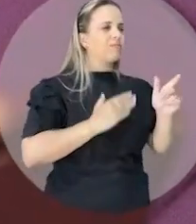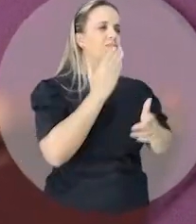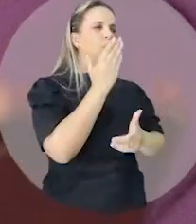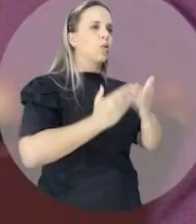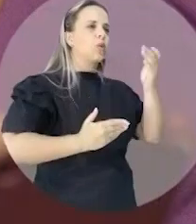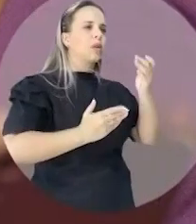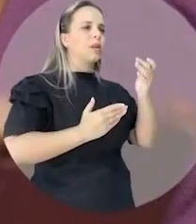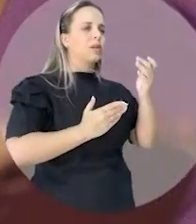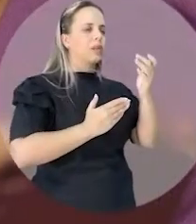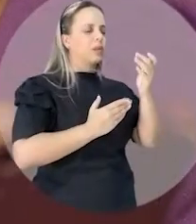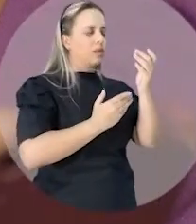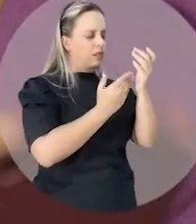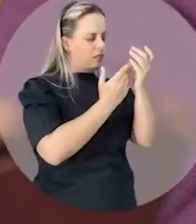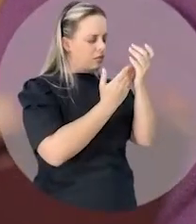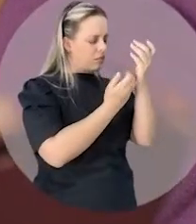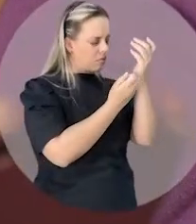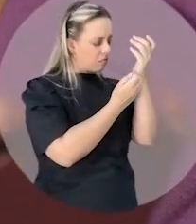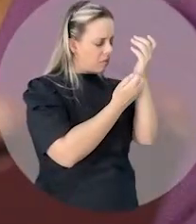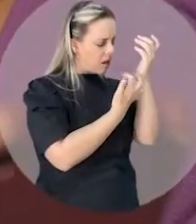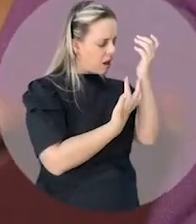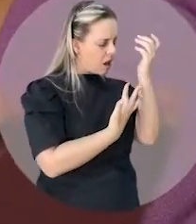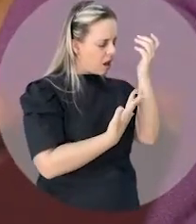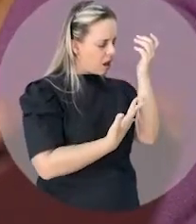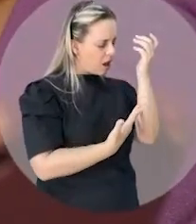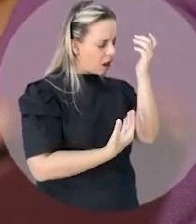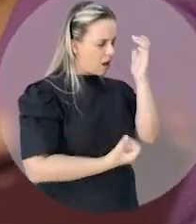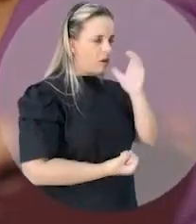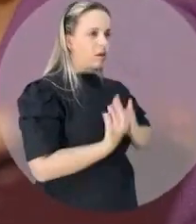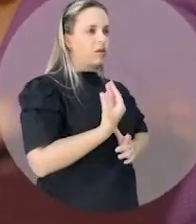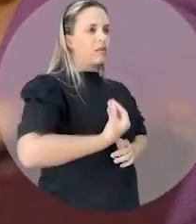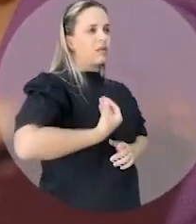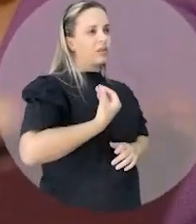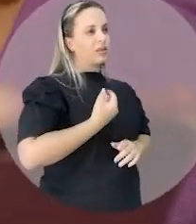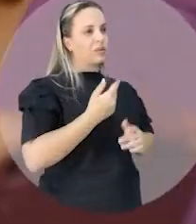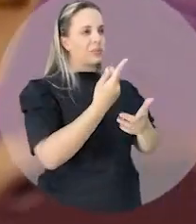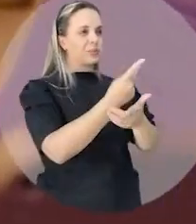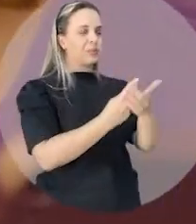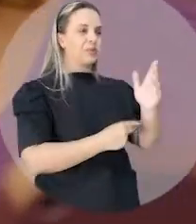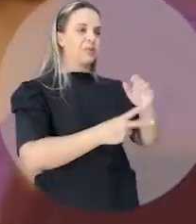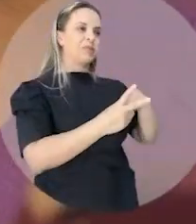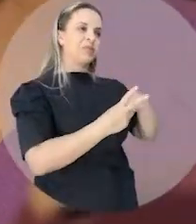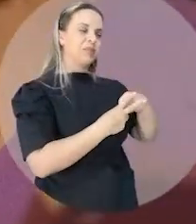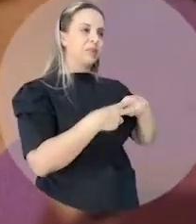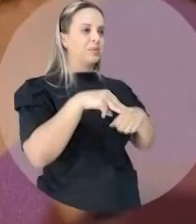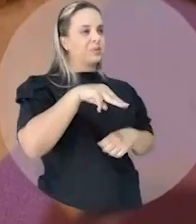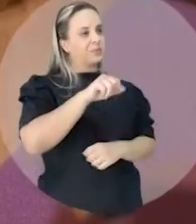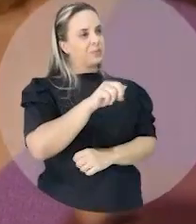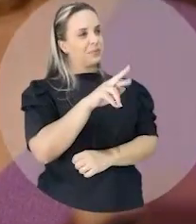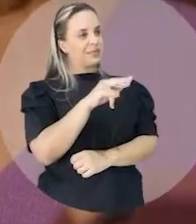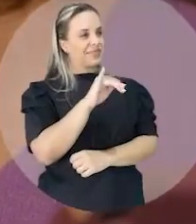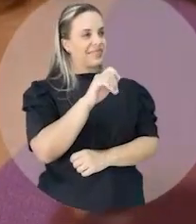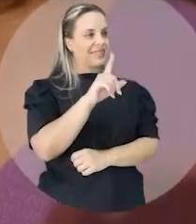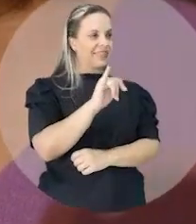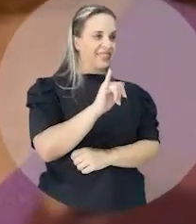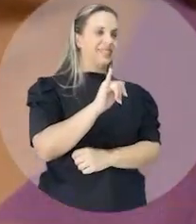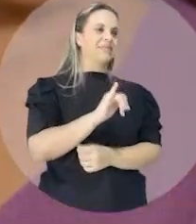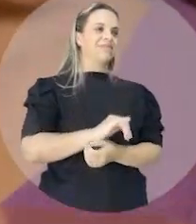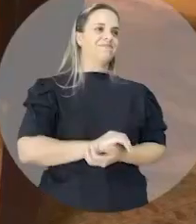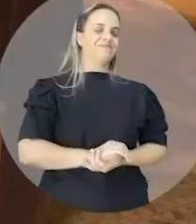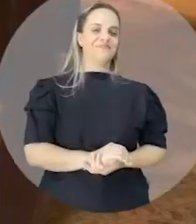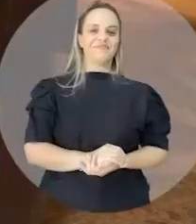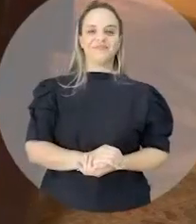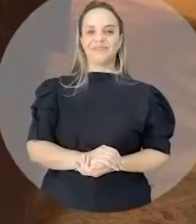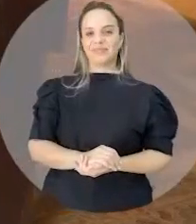sangrar até viver. Poema Verbo, de Marli Walker.